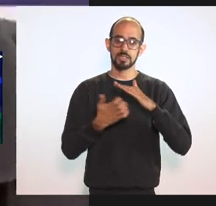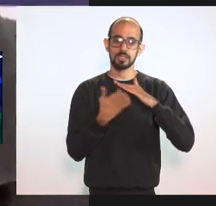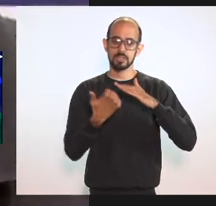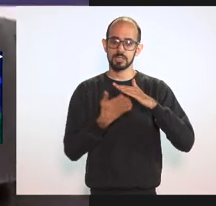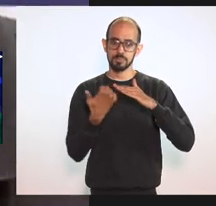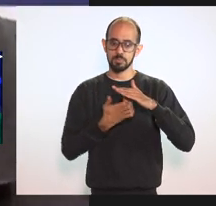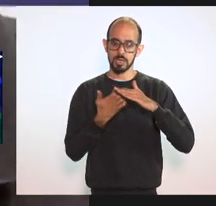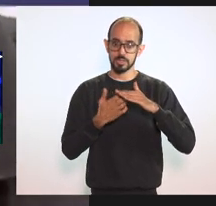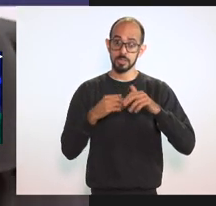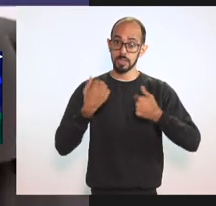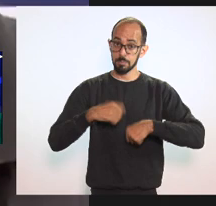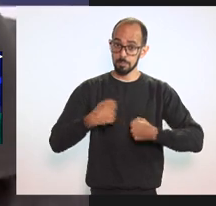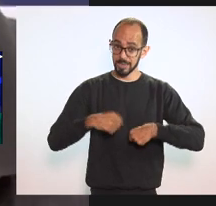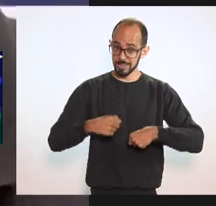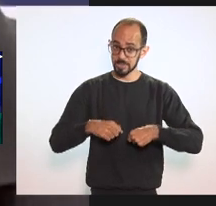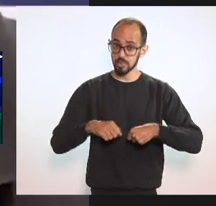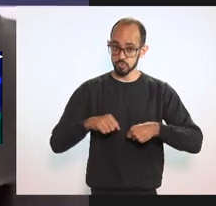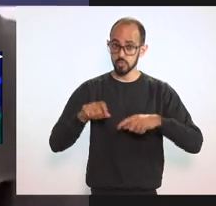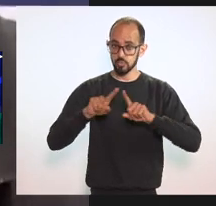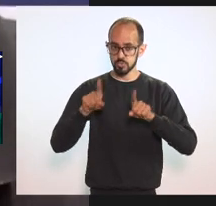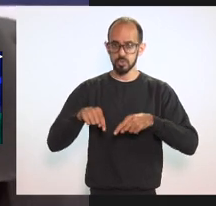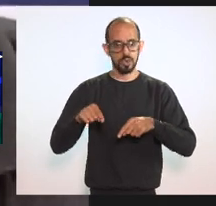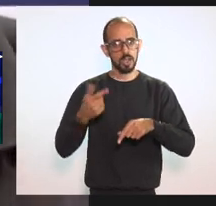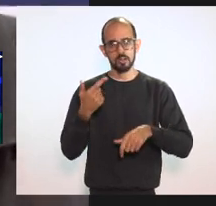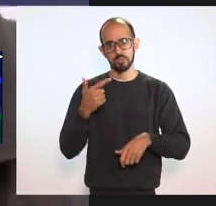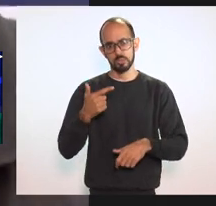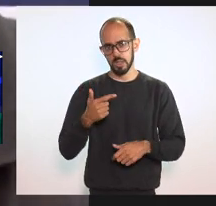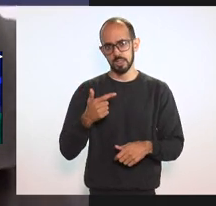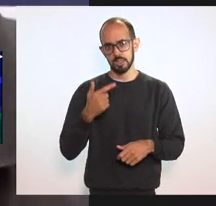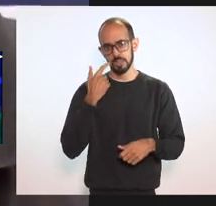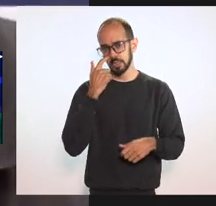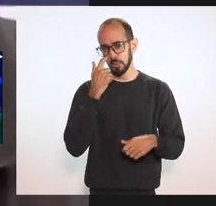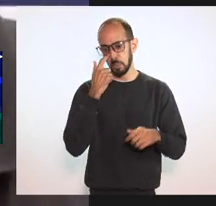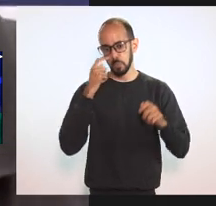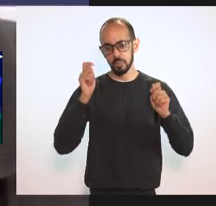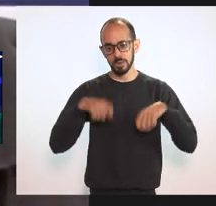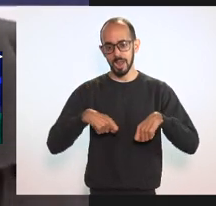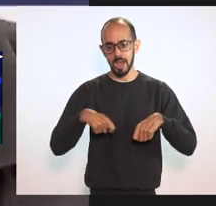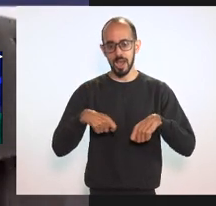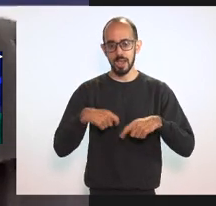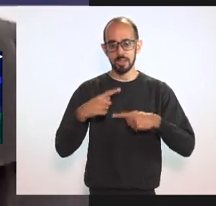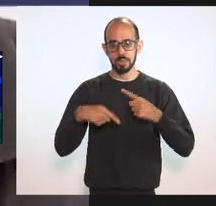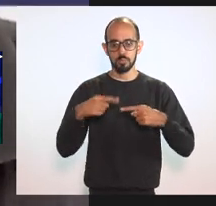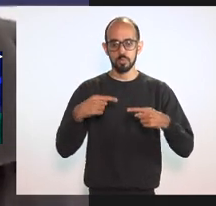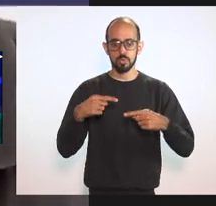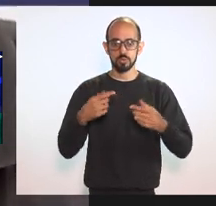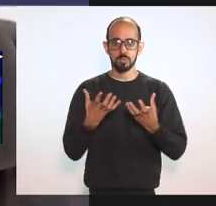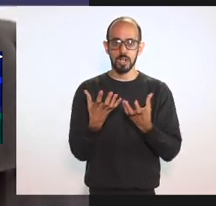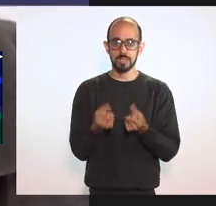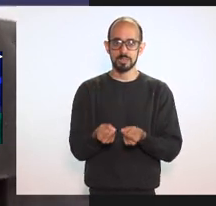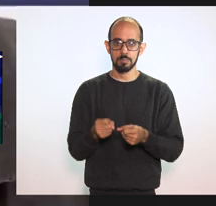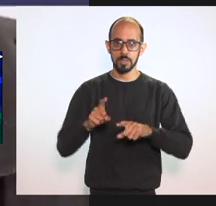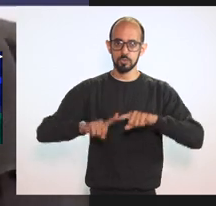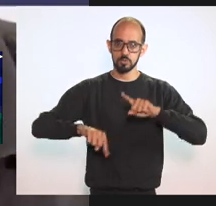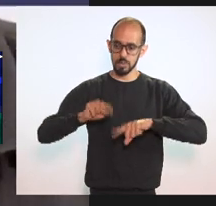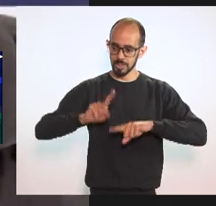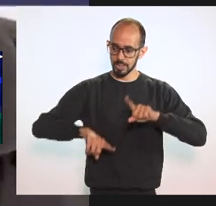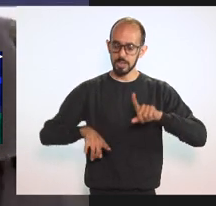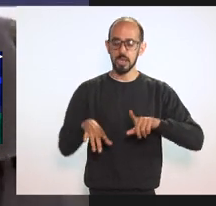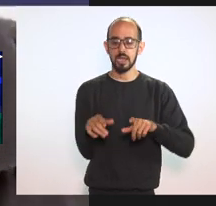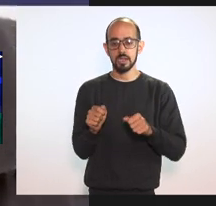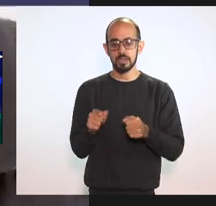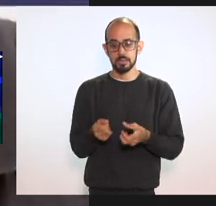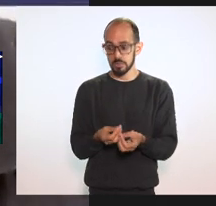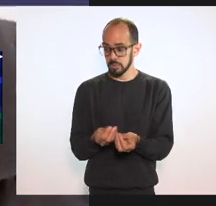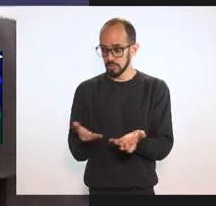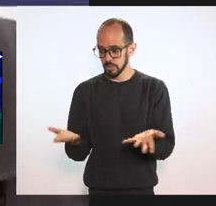do funcionário não vai ter o funcionário e não vai ter como receber o seu material dos seus em fumo